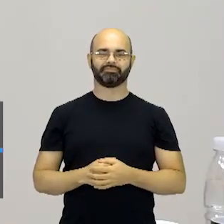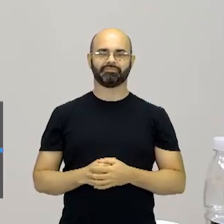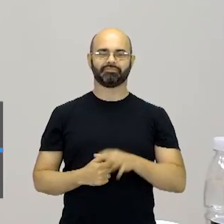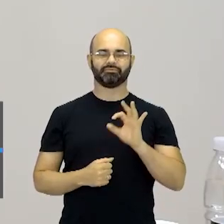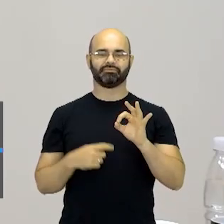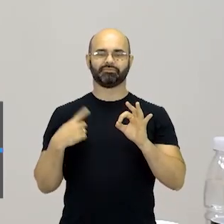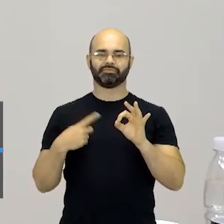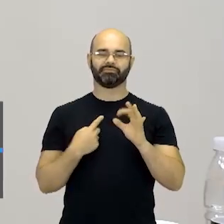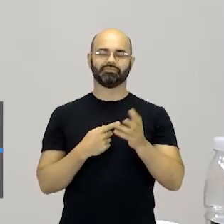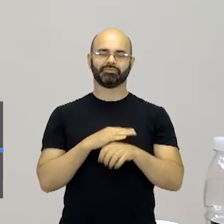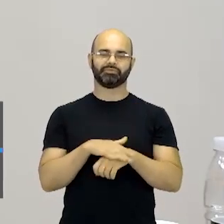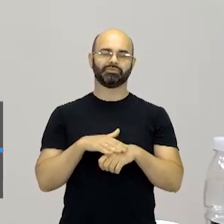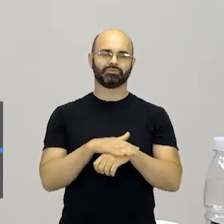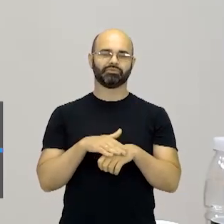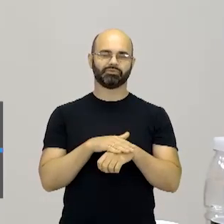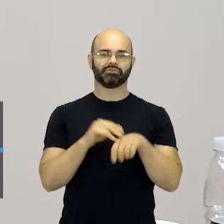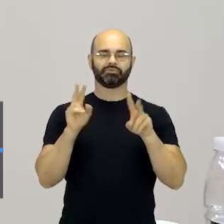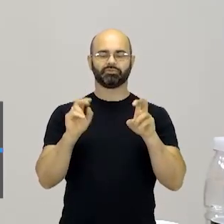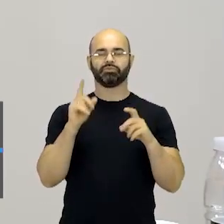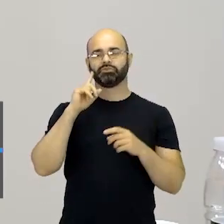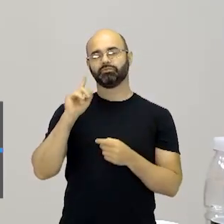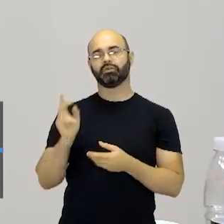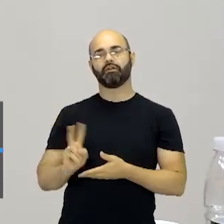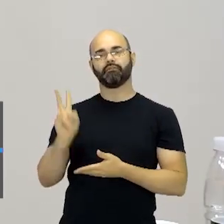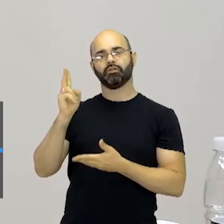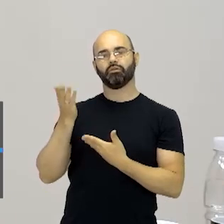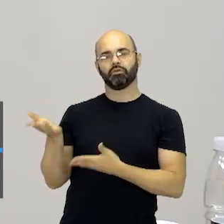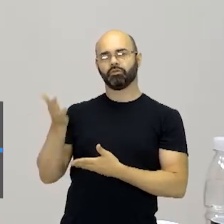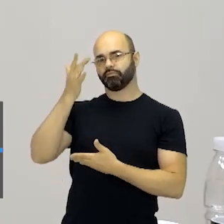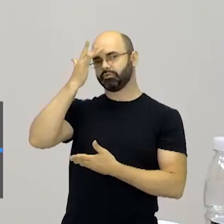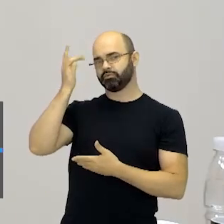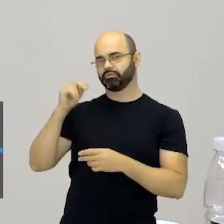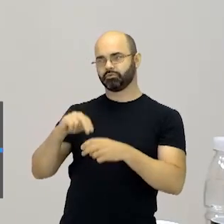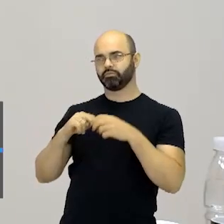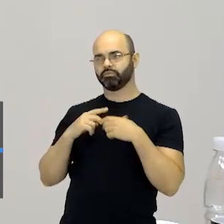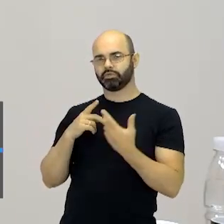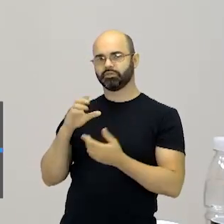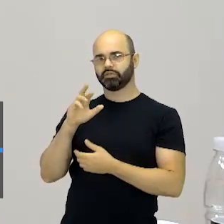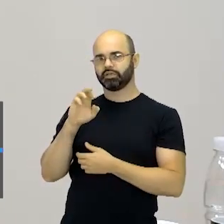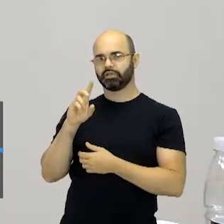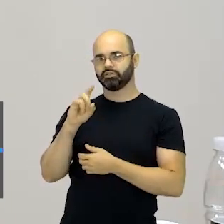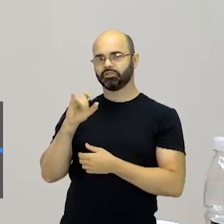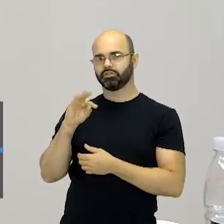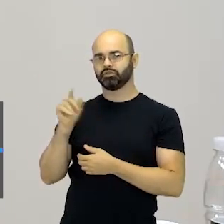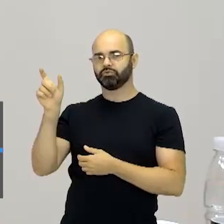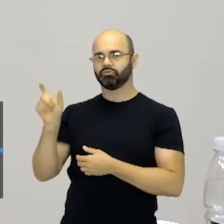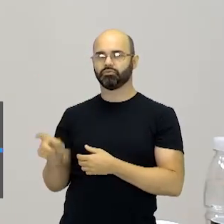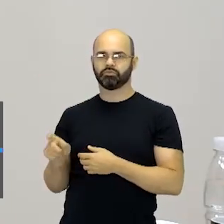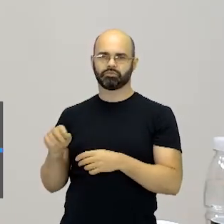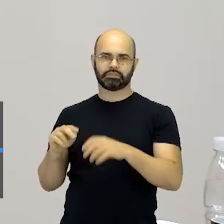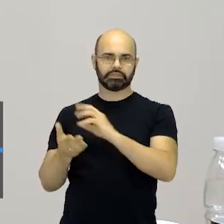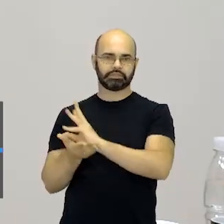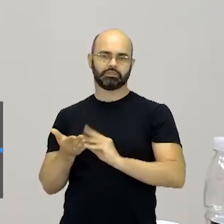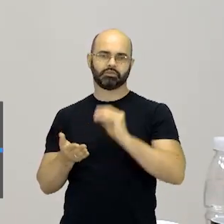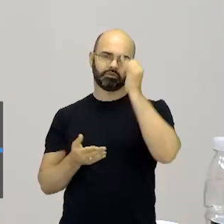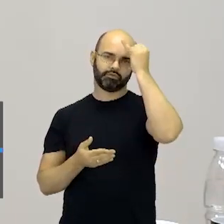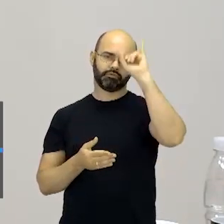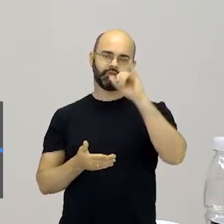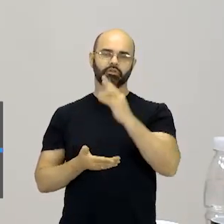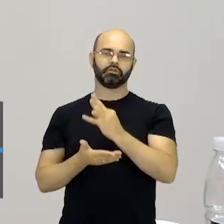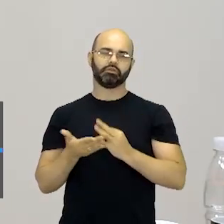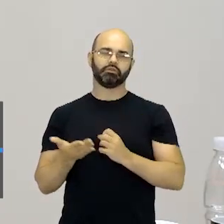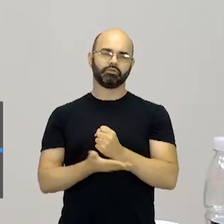falamos bastante sobre a questão de dar créditos, não somente por questão do plágio, mas sim para poder o seu texto, né, ter todo o